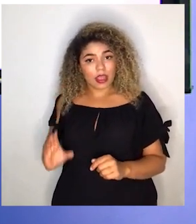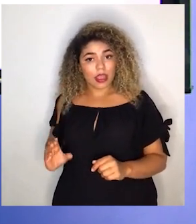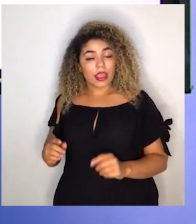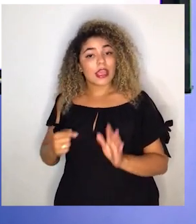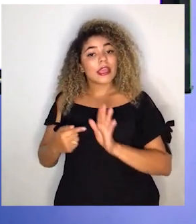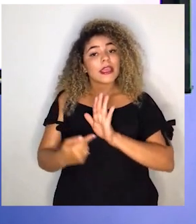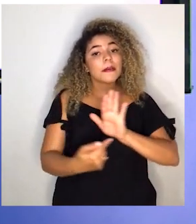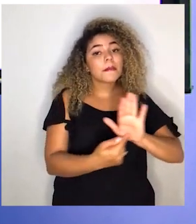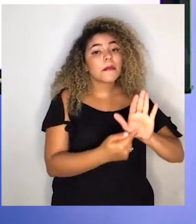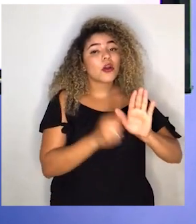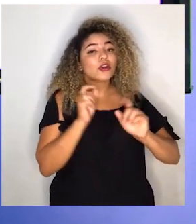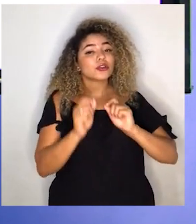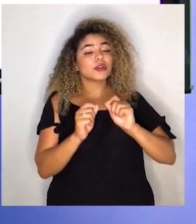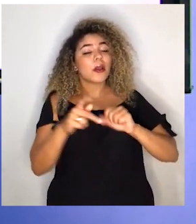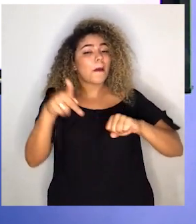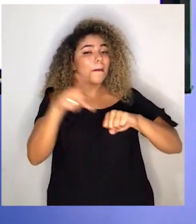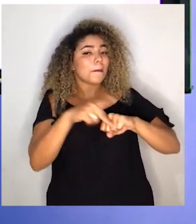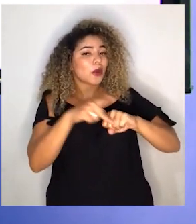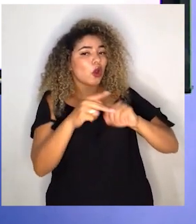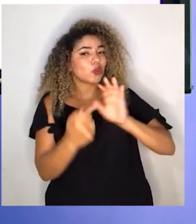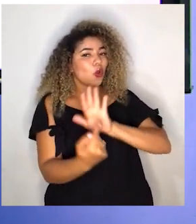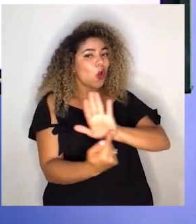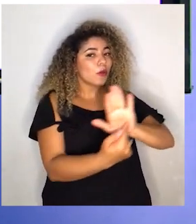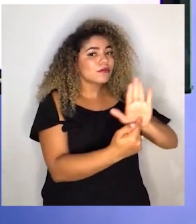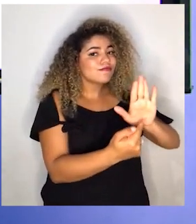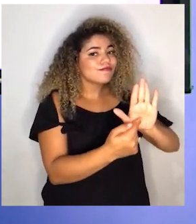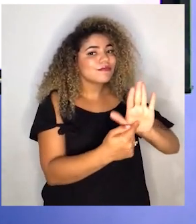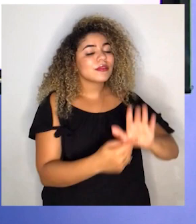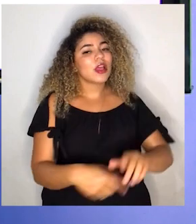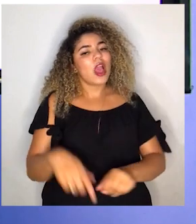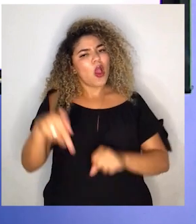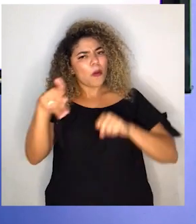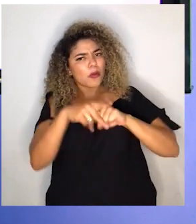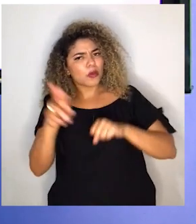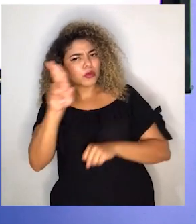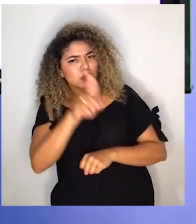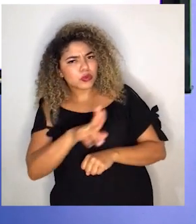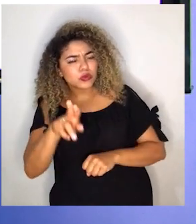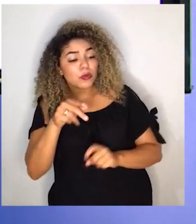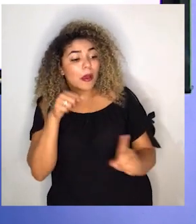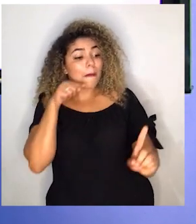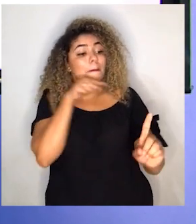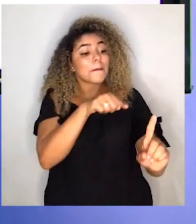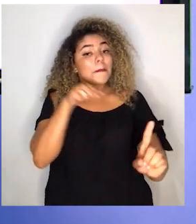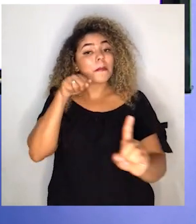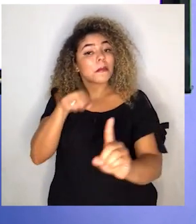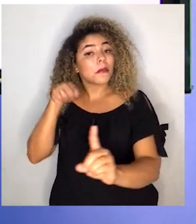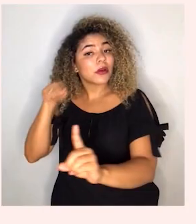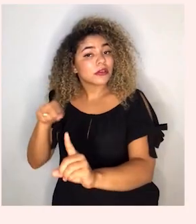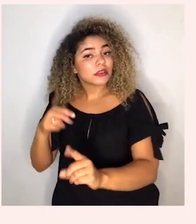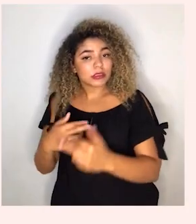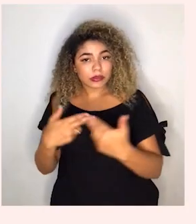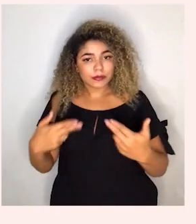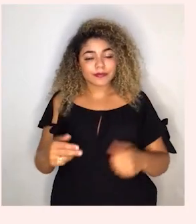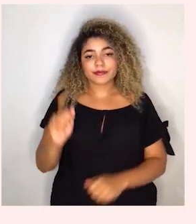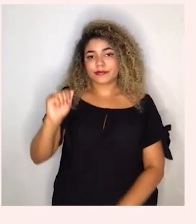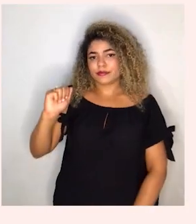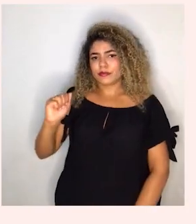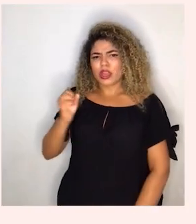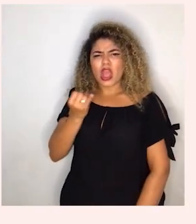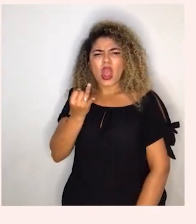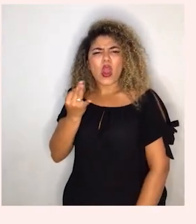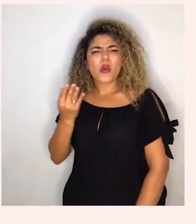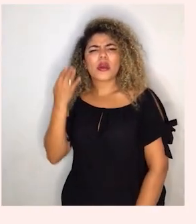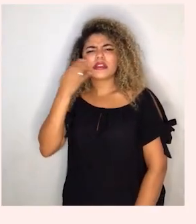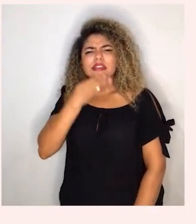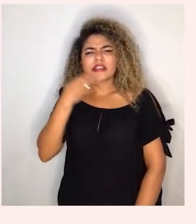um pronome demonstrativo, ou seja, aquele pronome que serve para indicar algo. Letra A. Quanto